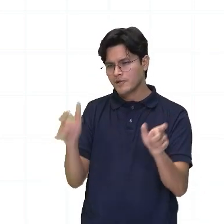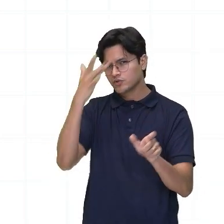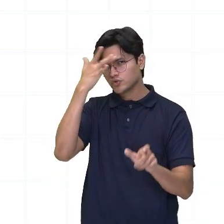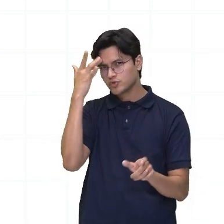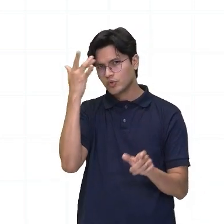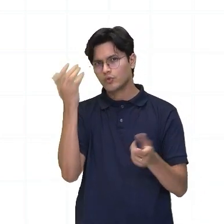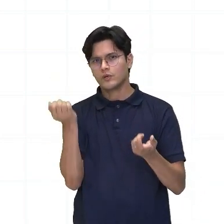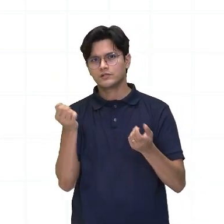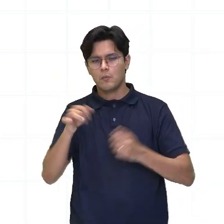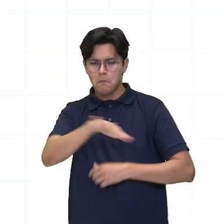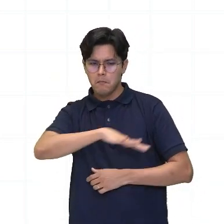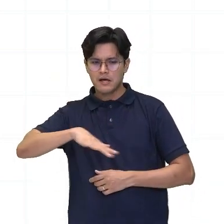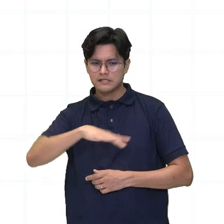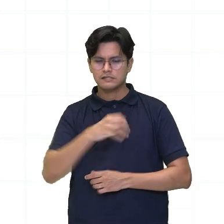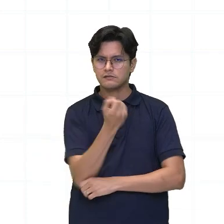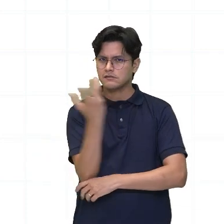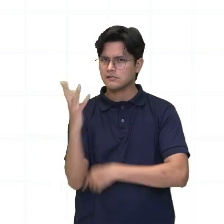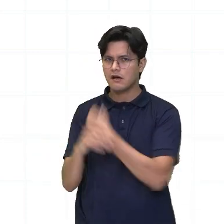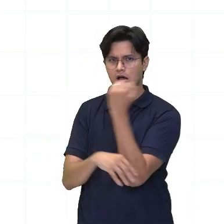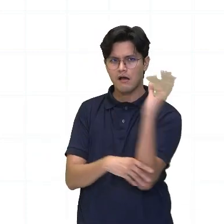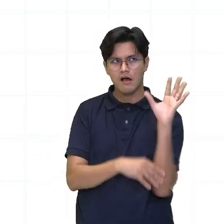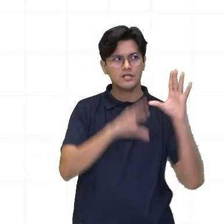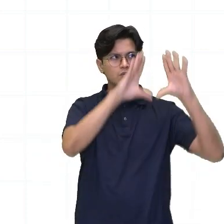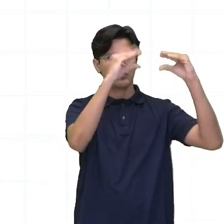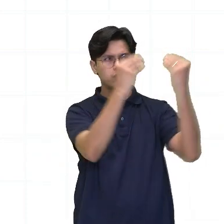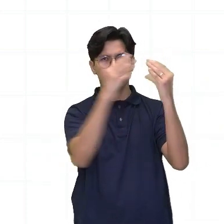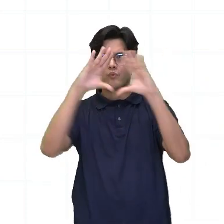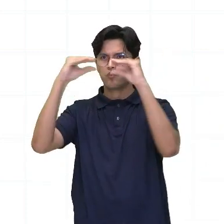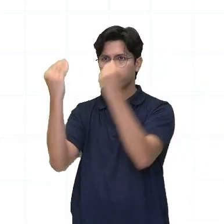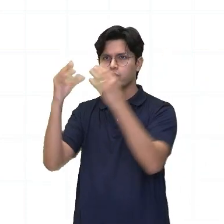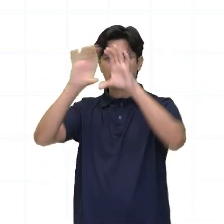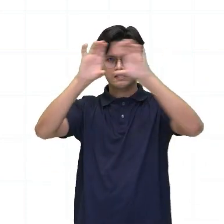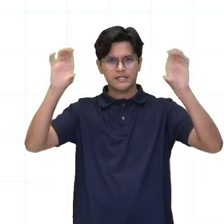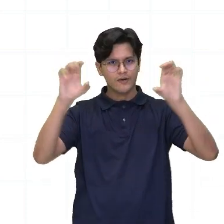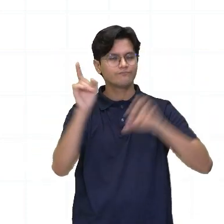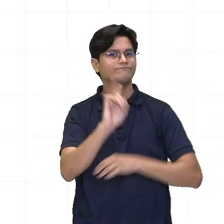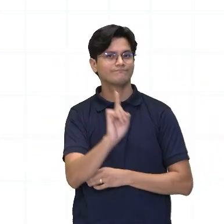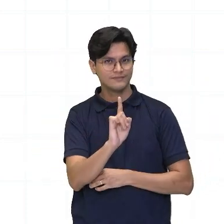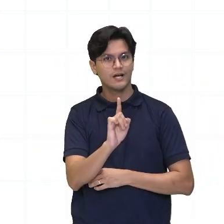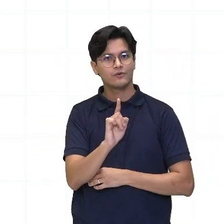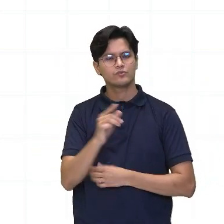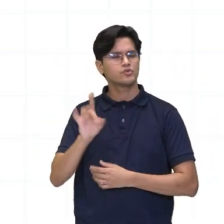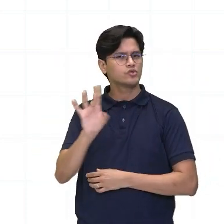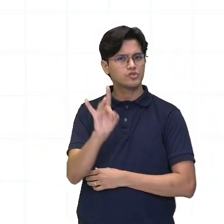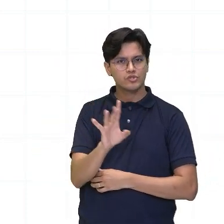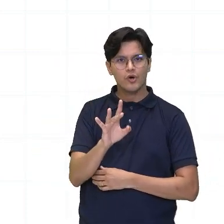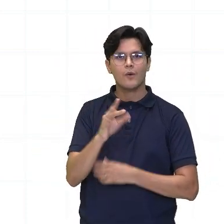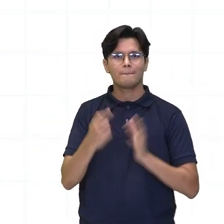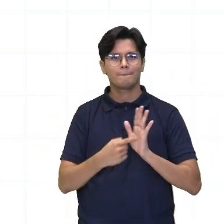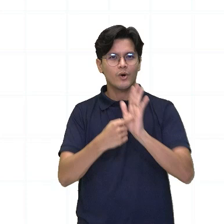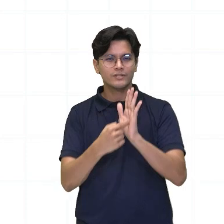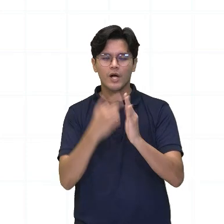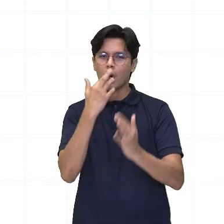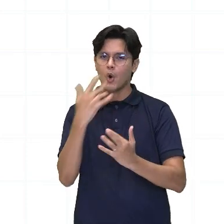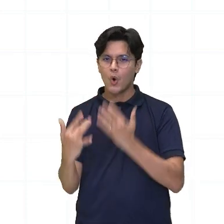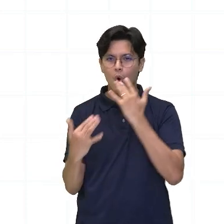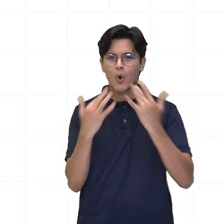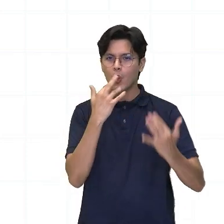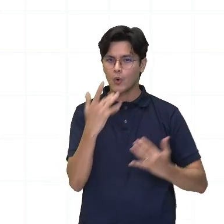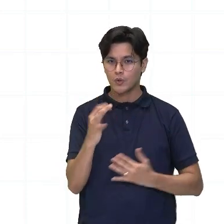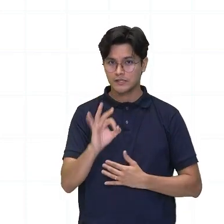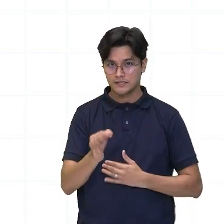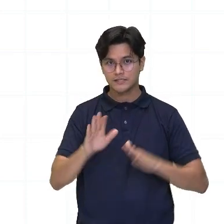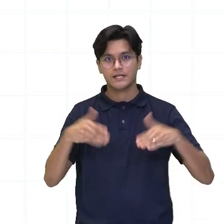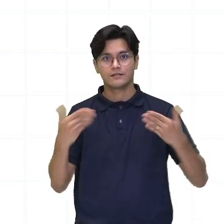nada aí, você só vê formas e cores. Essa corrente, ela surgiu no contexto do modernismo, mediante a liberdade